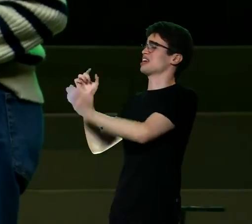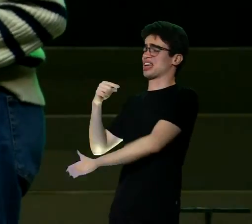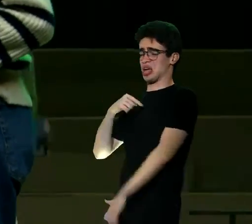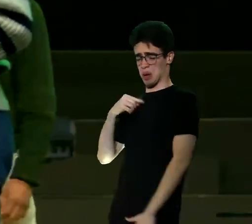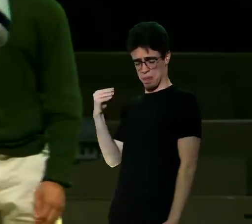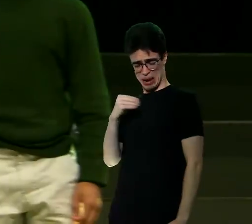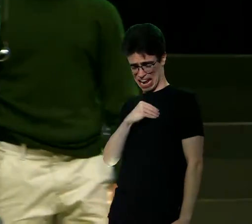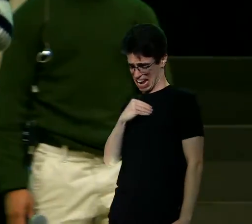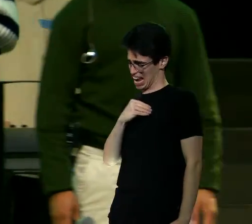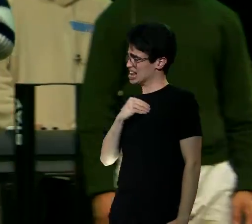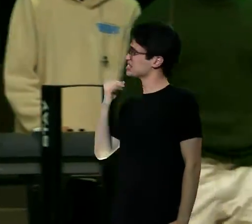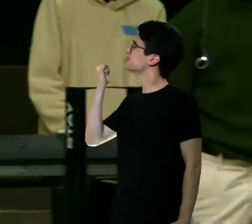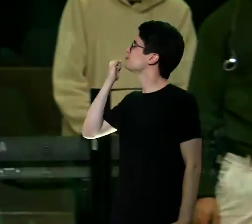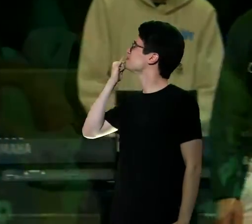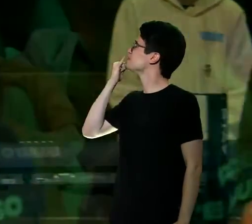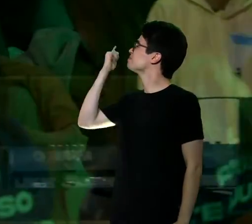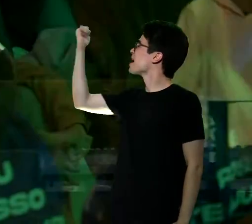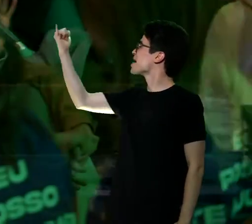meus pecados,